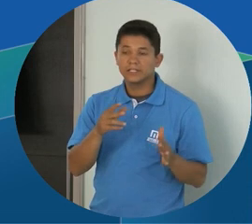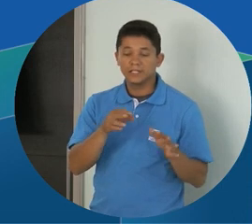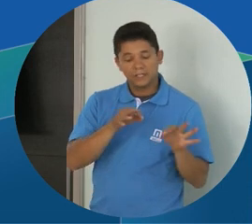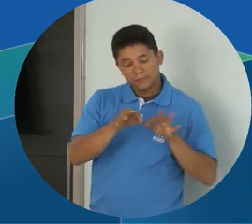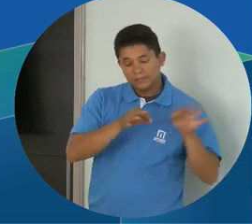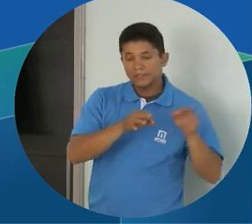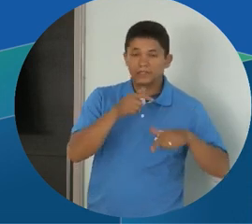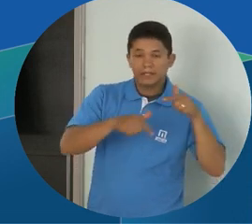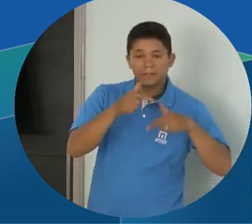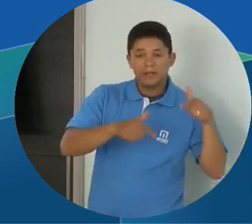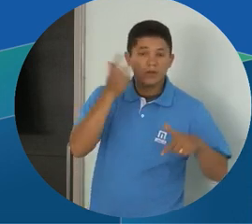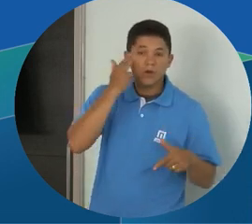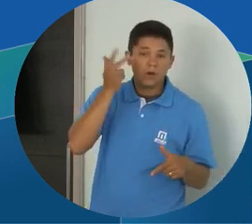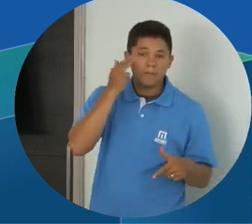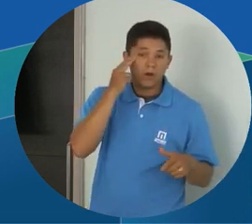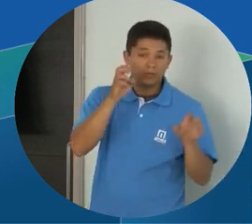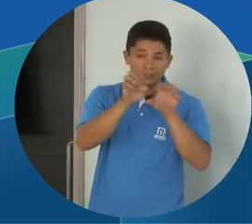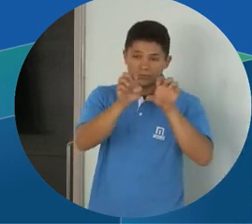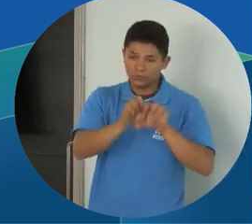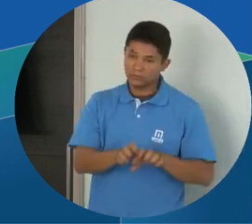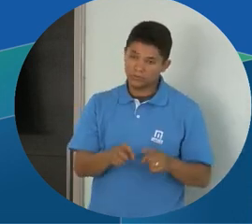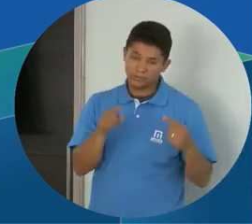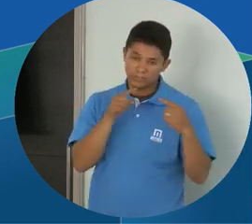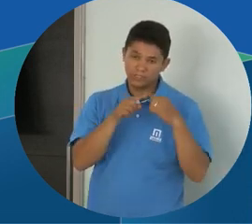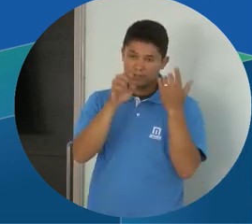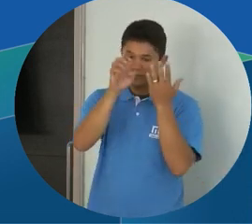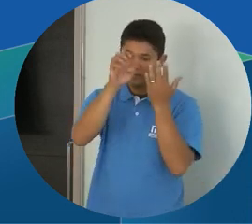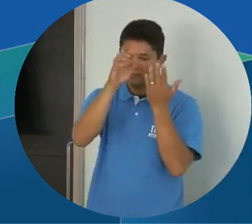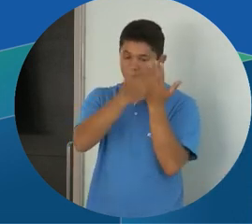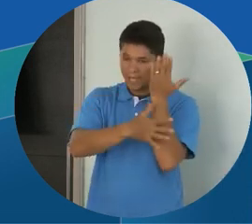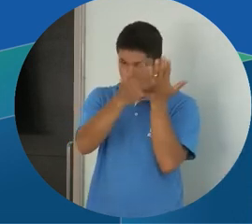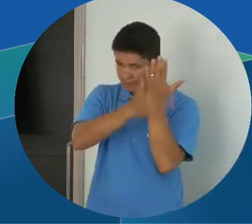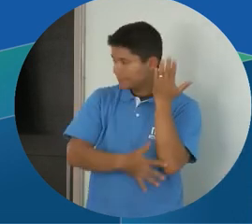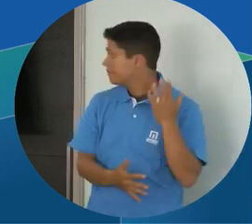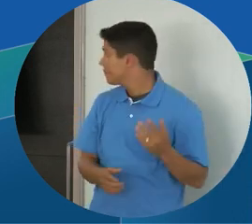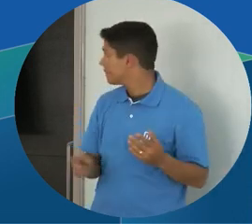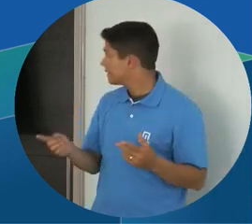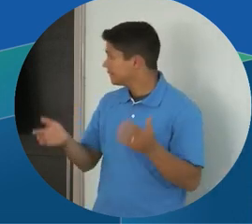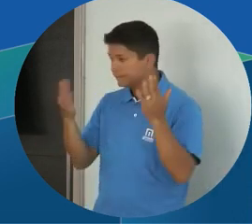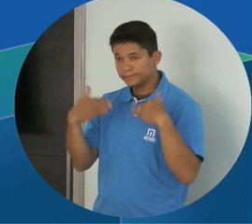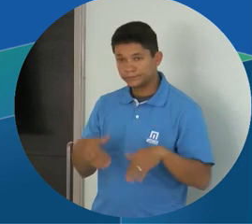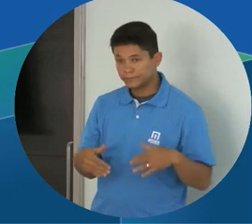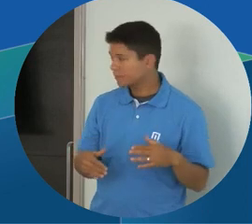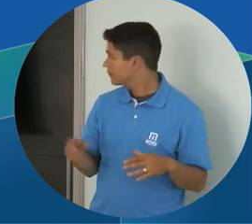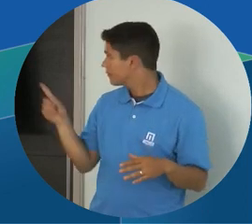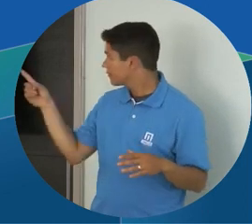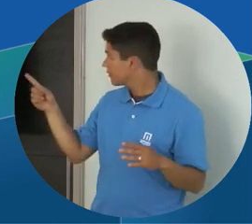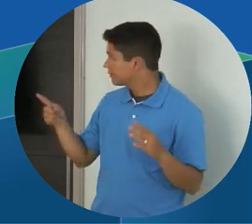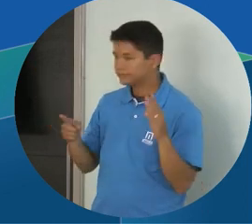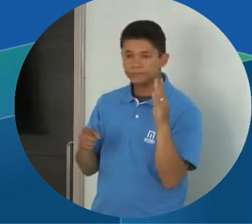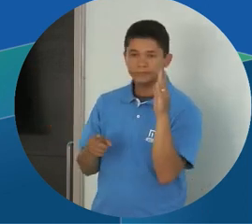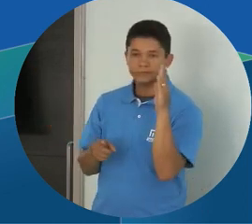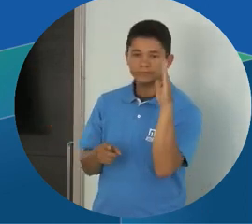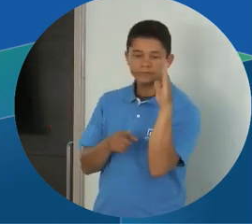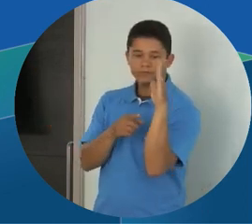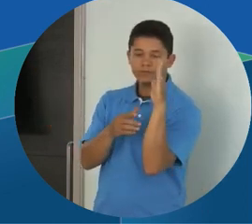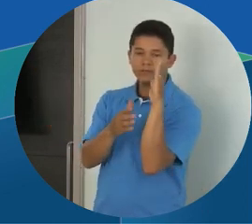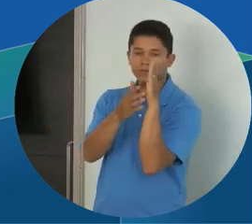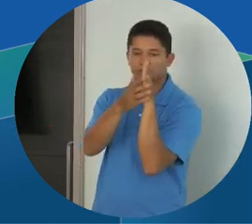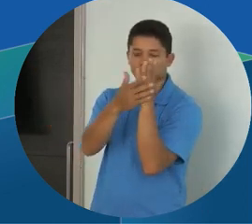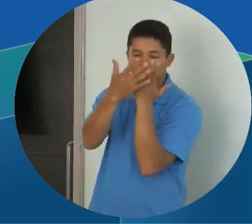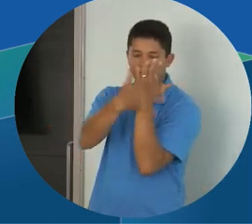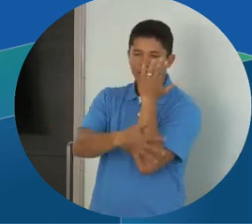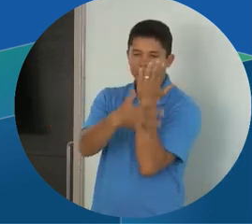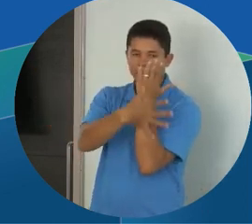condições hidrológicas normais, falando de barragem. Aqui nós temos uma propagação do empuxo. O empuxo é um